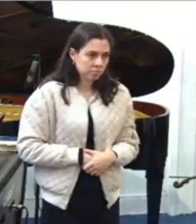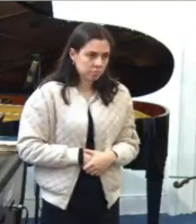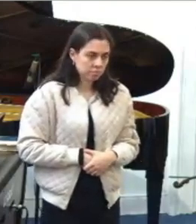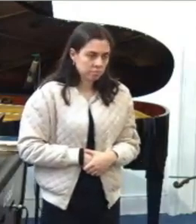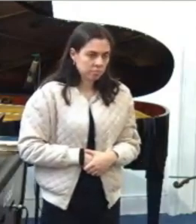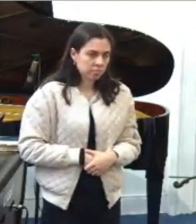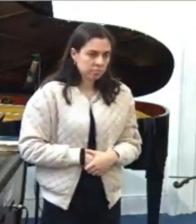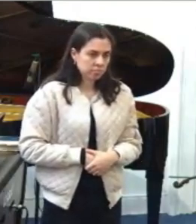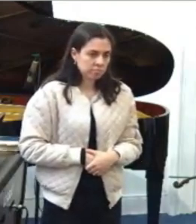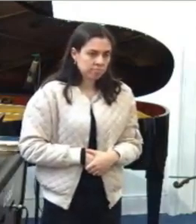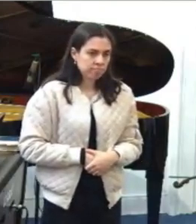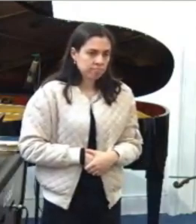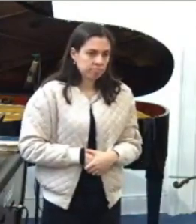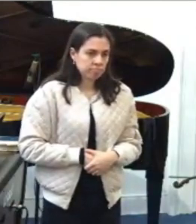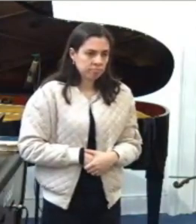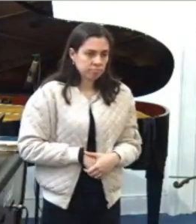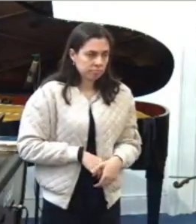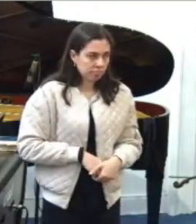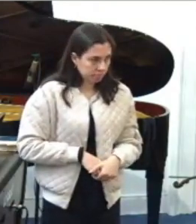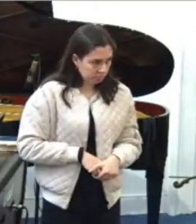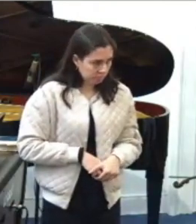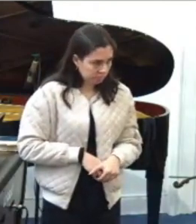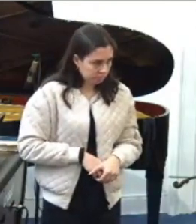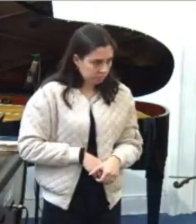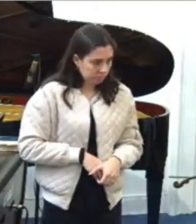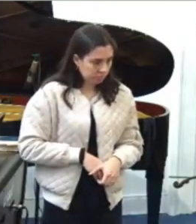Cristo sofrem baixas.